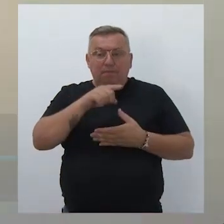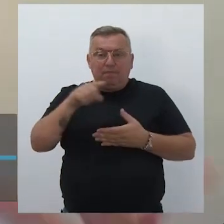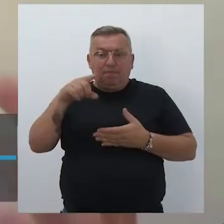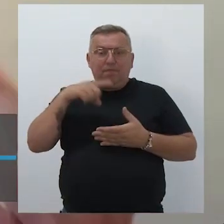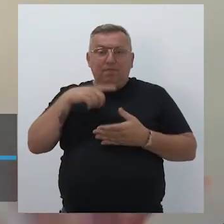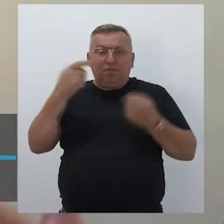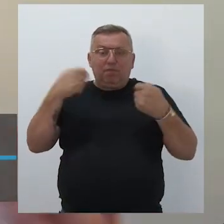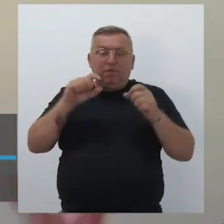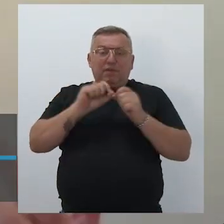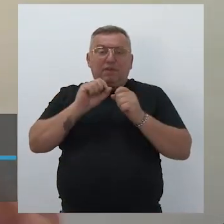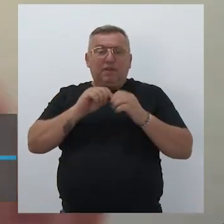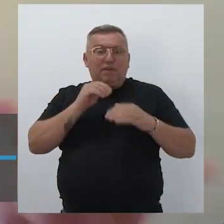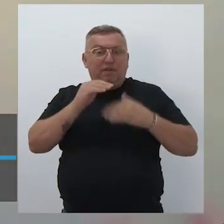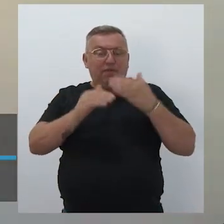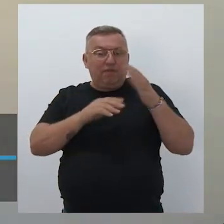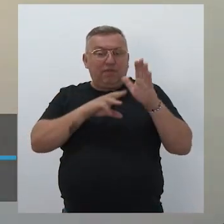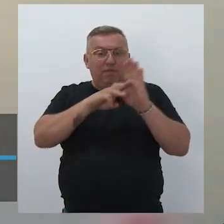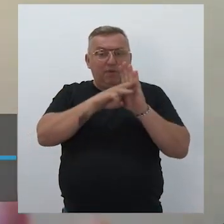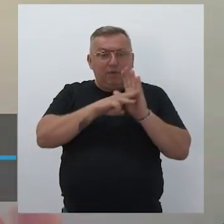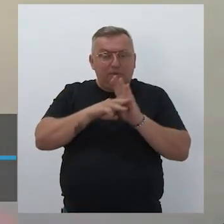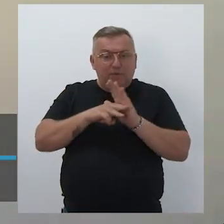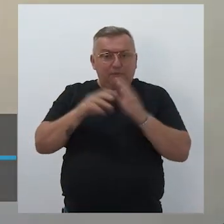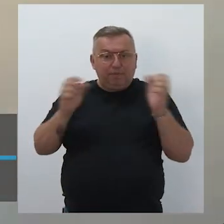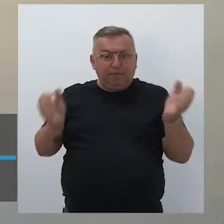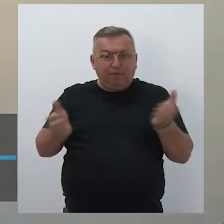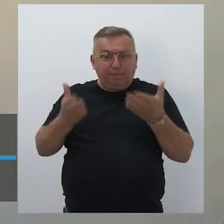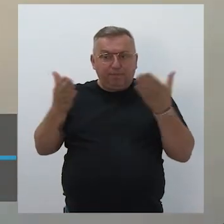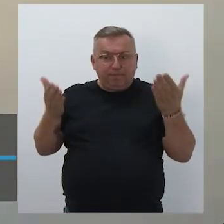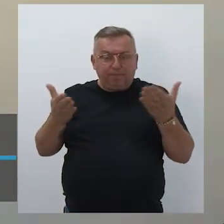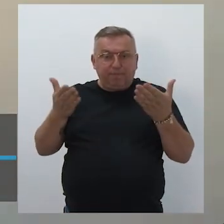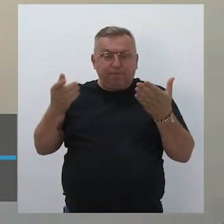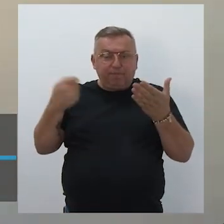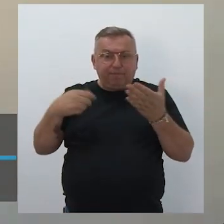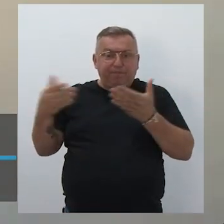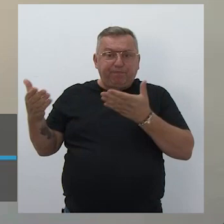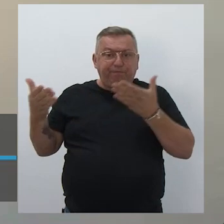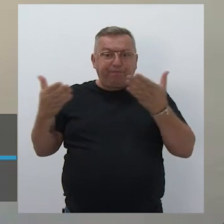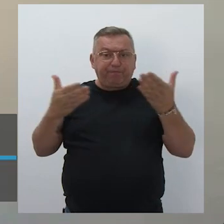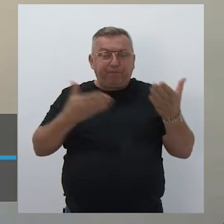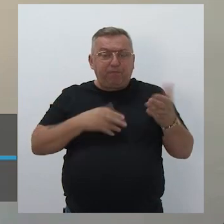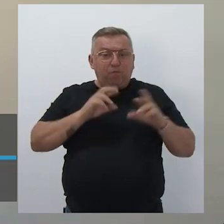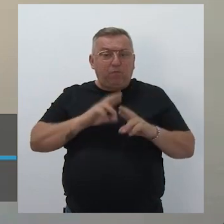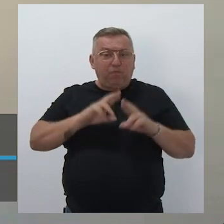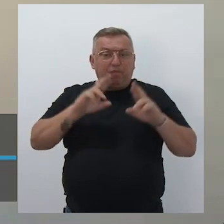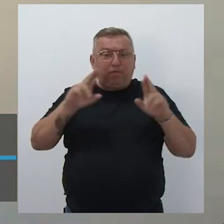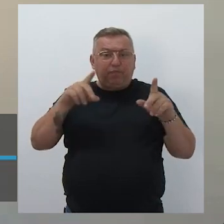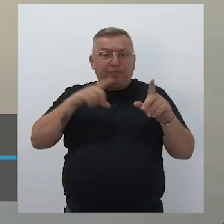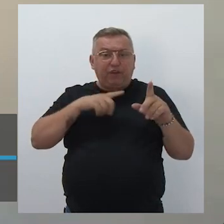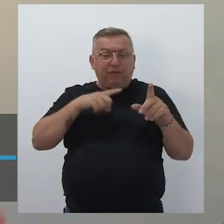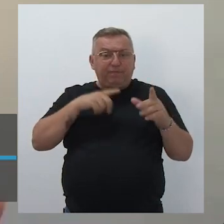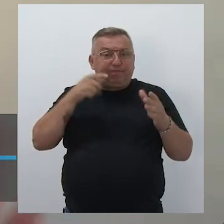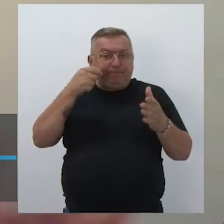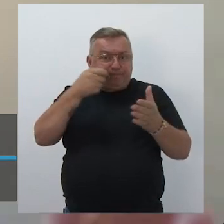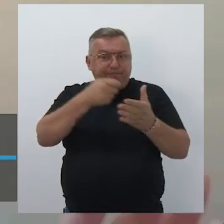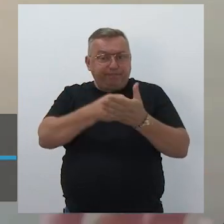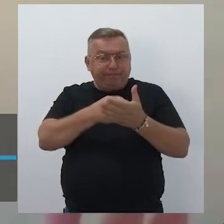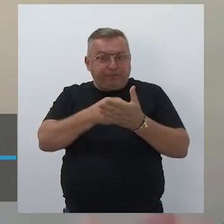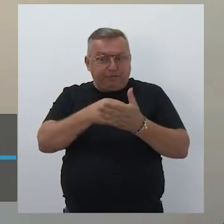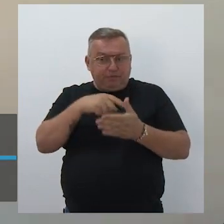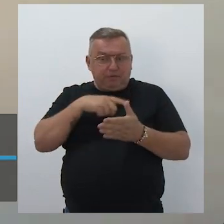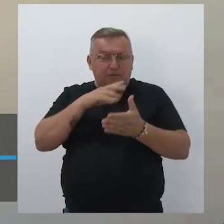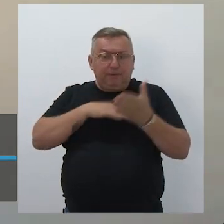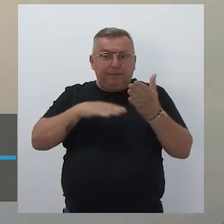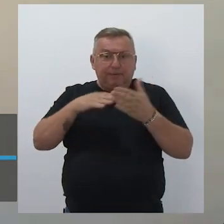precisa desenvolver metodologias ativas, precisa trazer esse diferencial que está posto lá em toda a